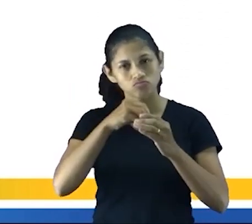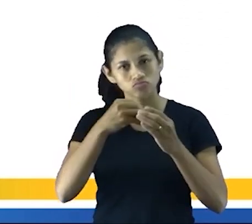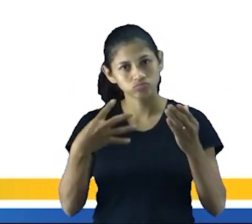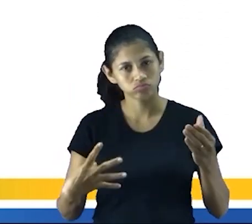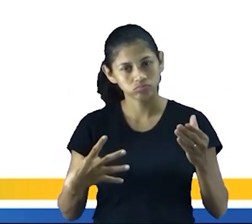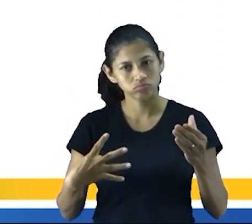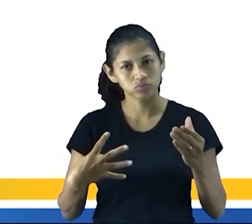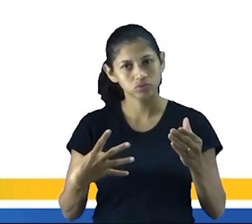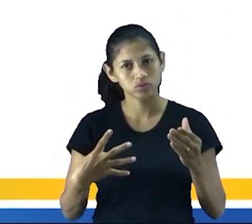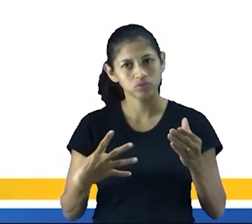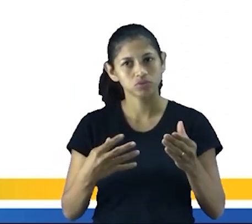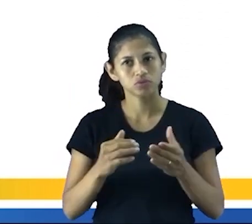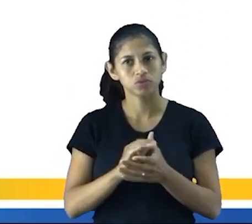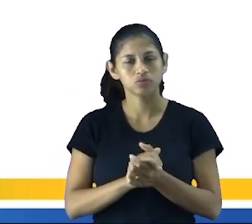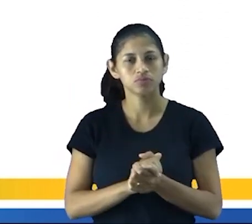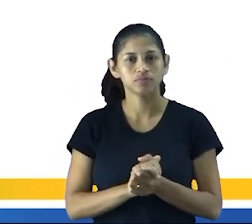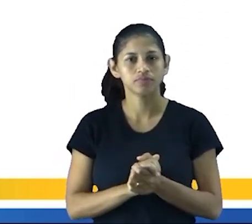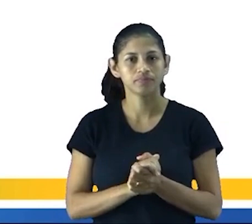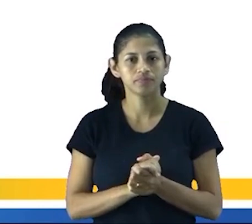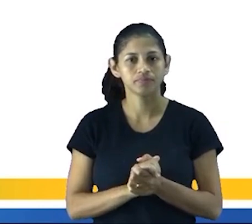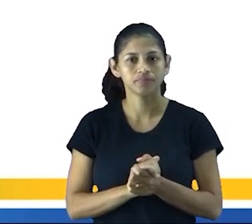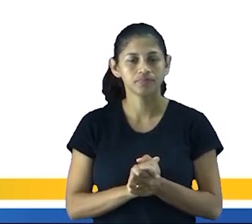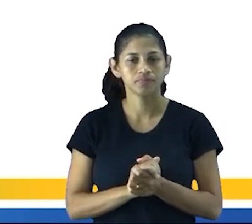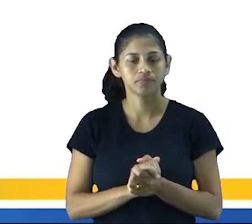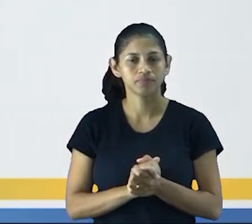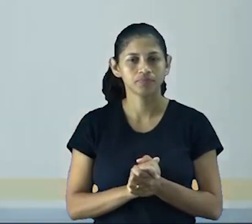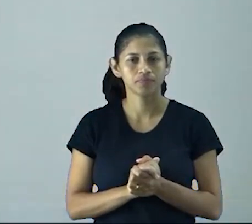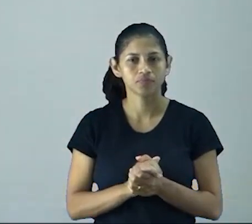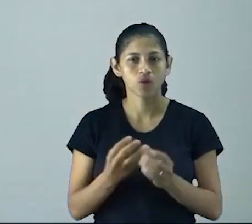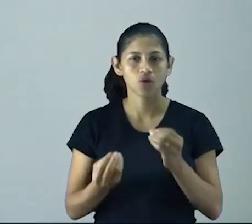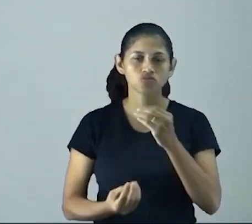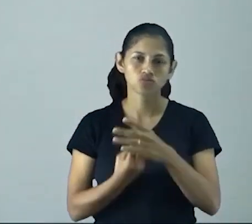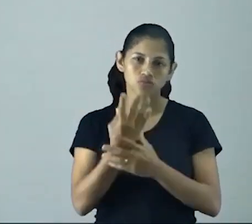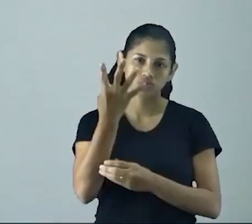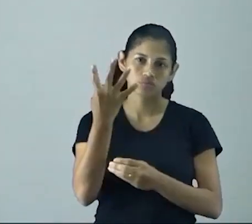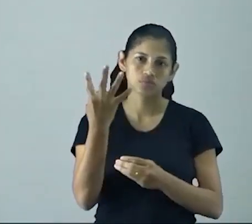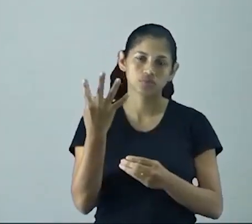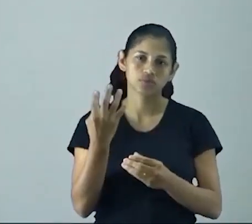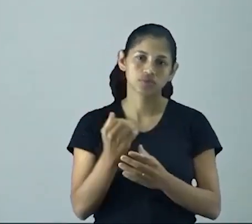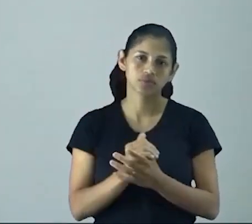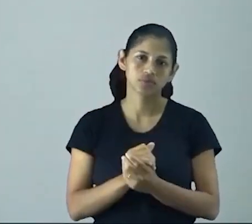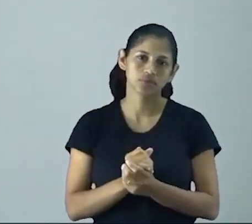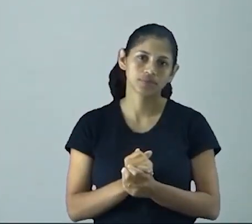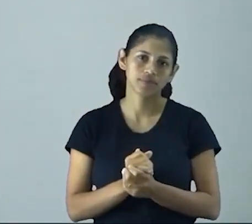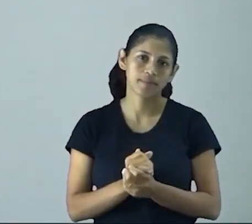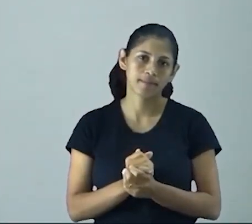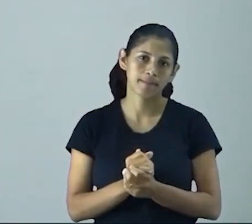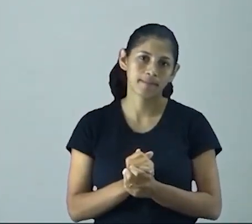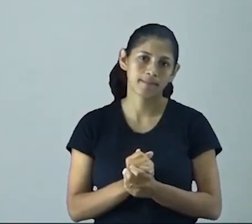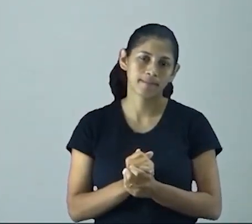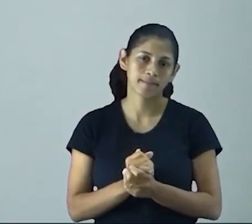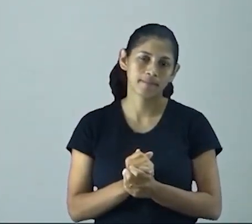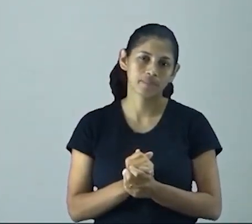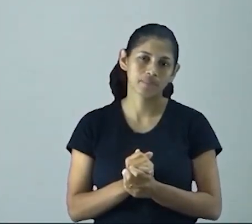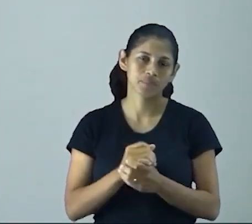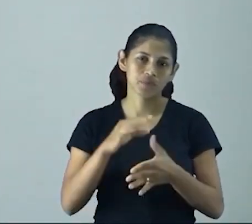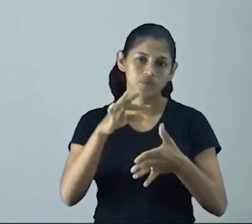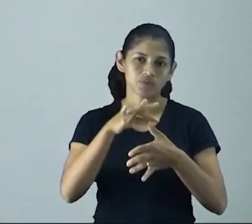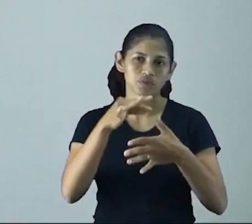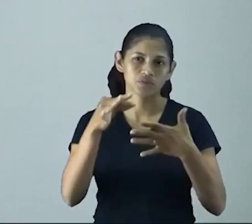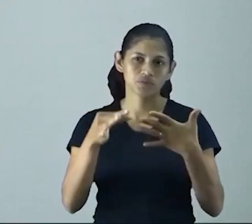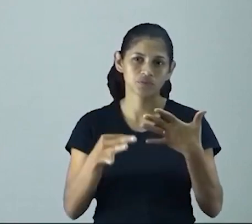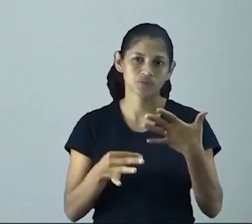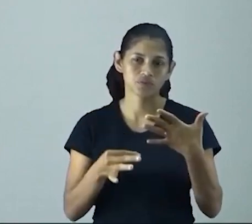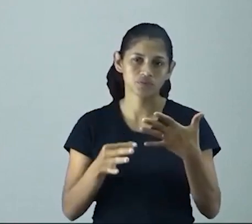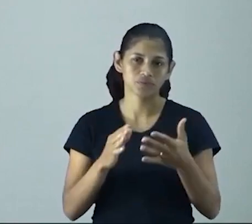estruturas das tipologias existentes. E eles vão surgir aí em 5 tipos